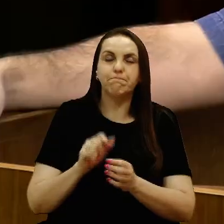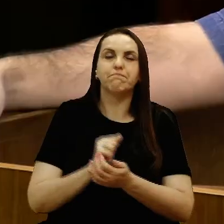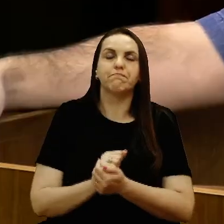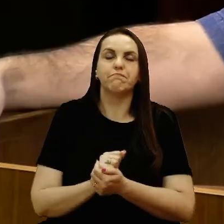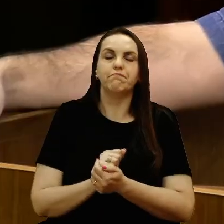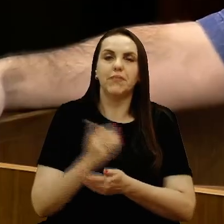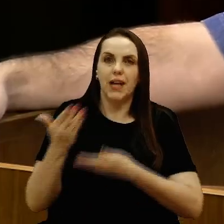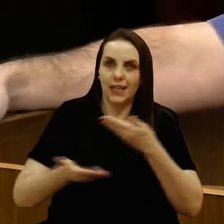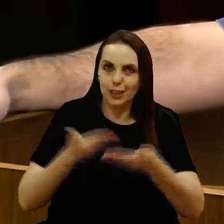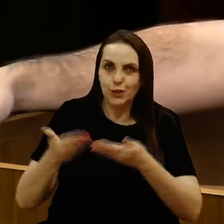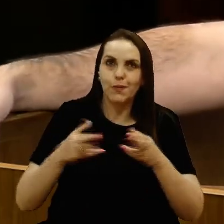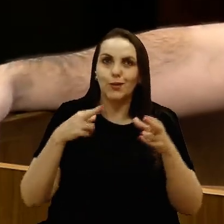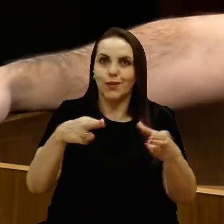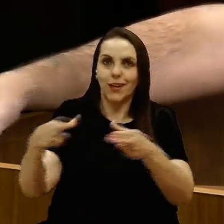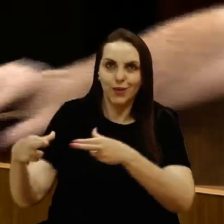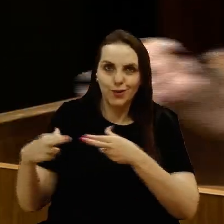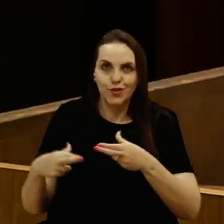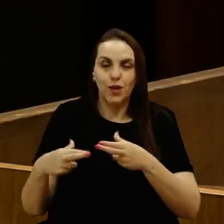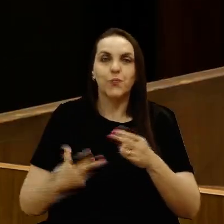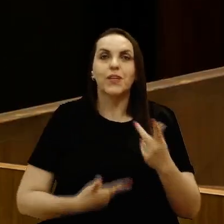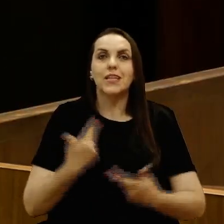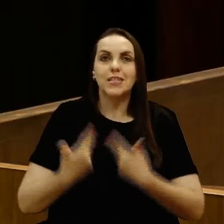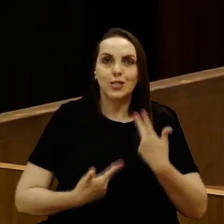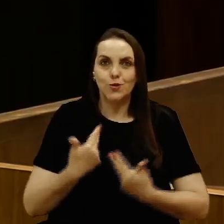região, e das cirurgias que já está pactuada,